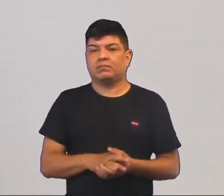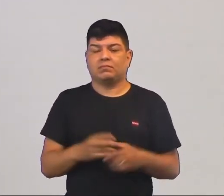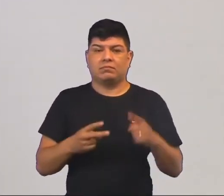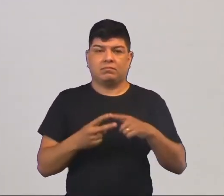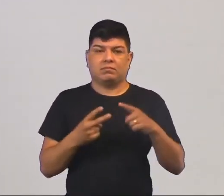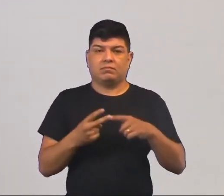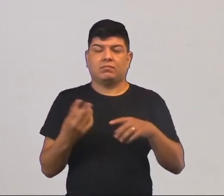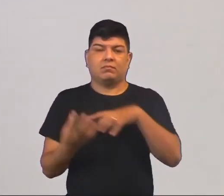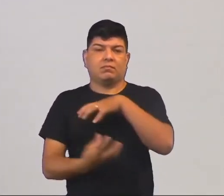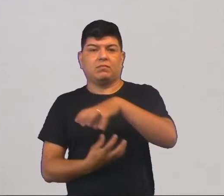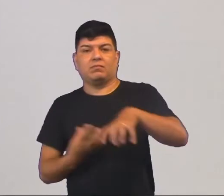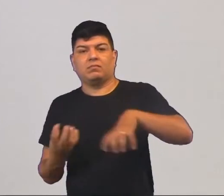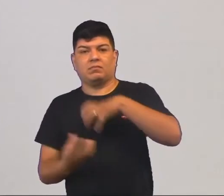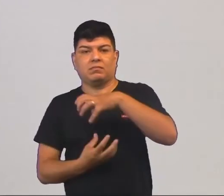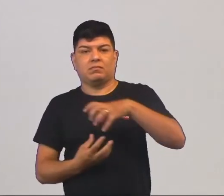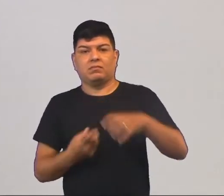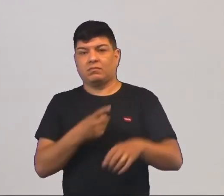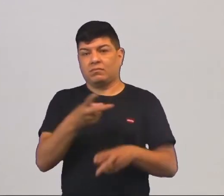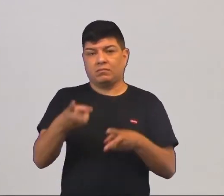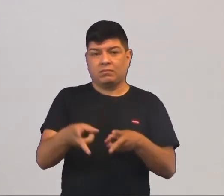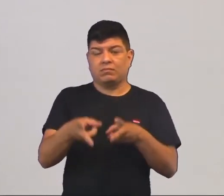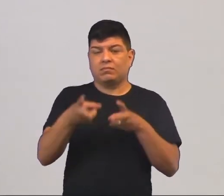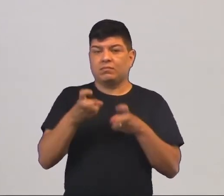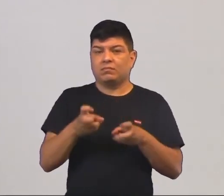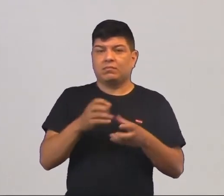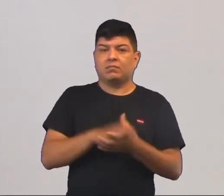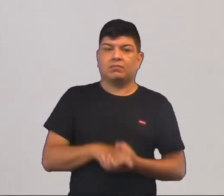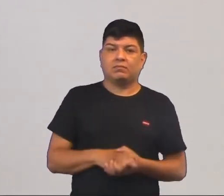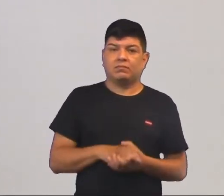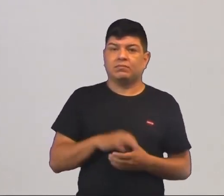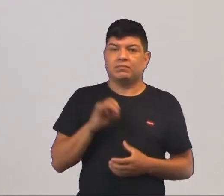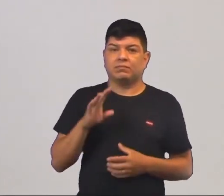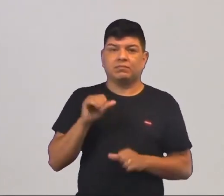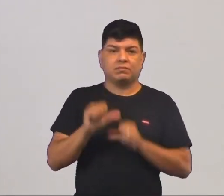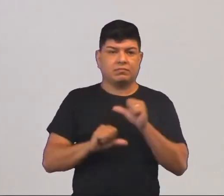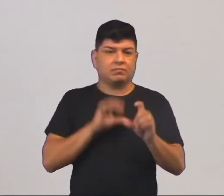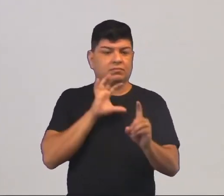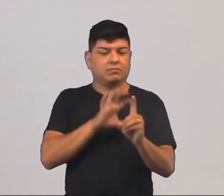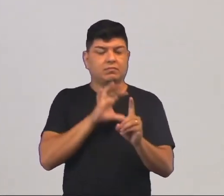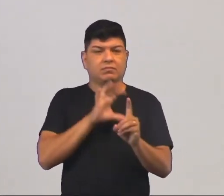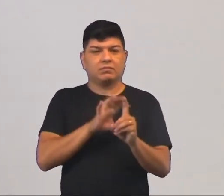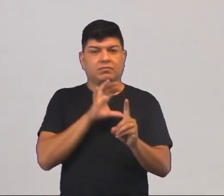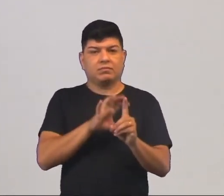duas revoluções, vocês percebem que sofrem